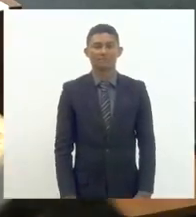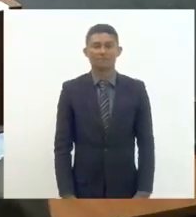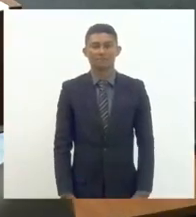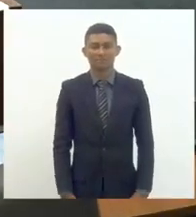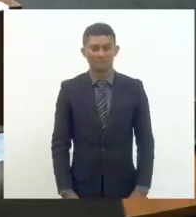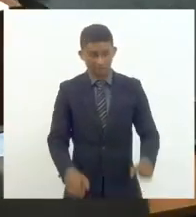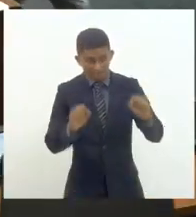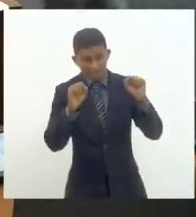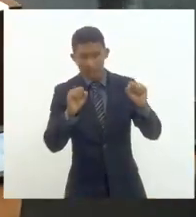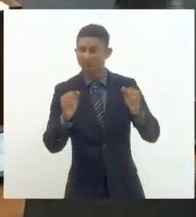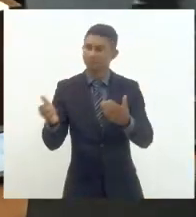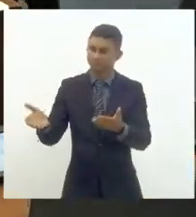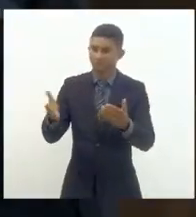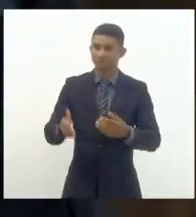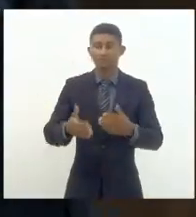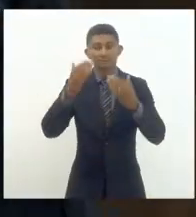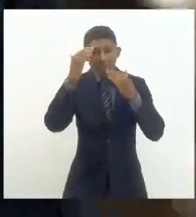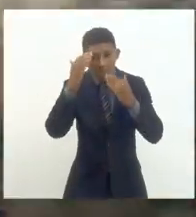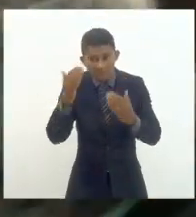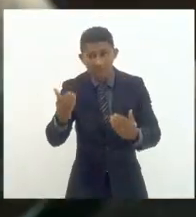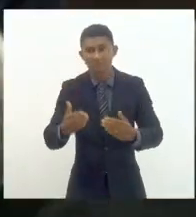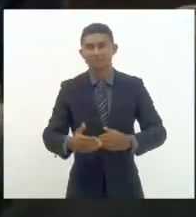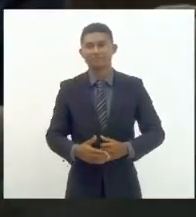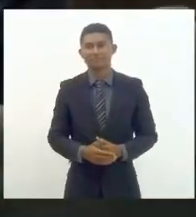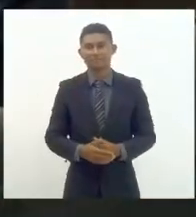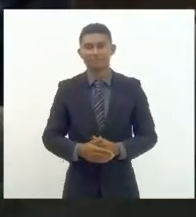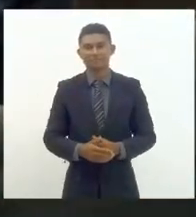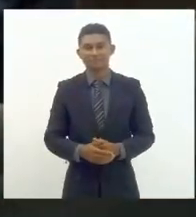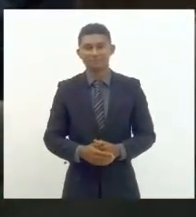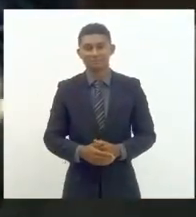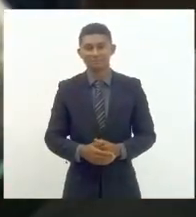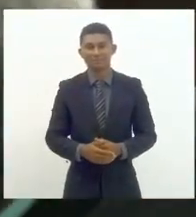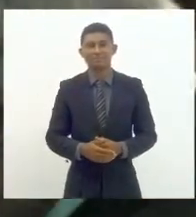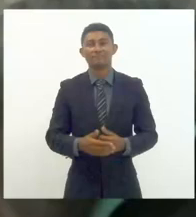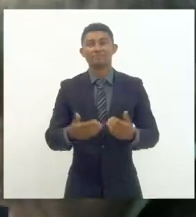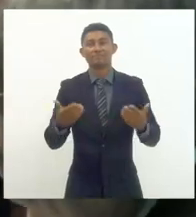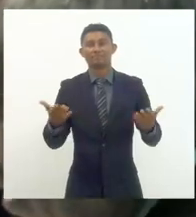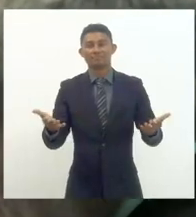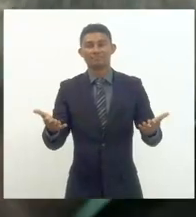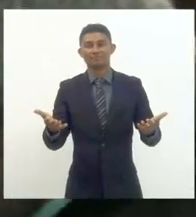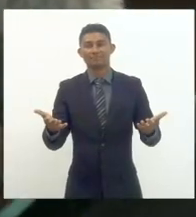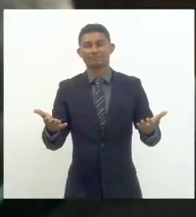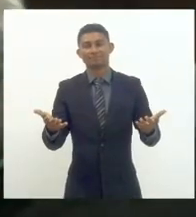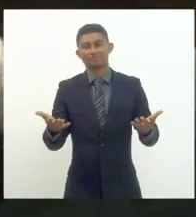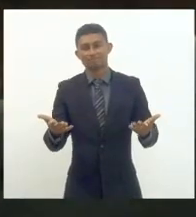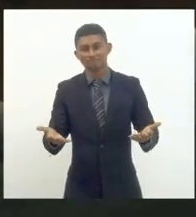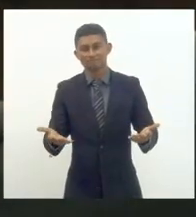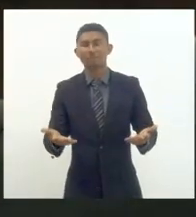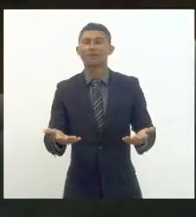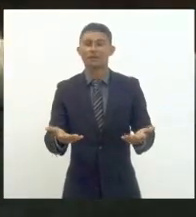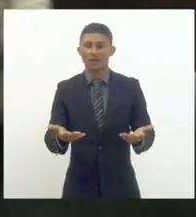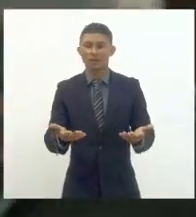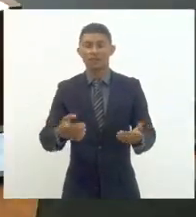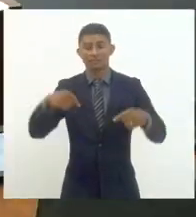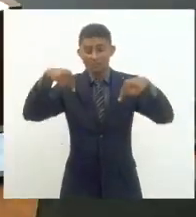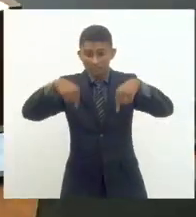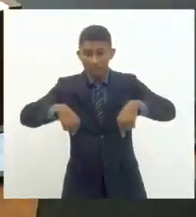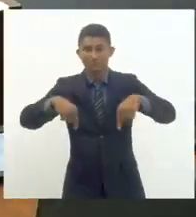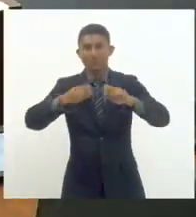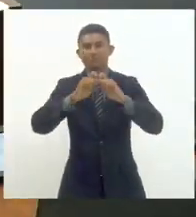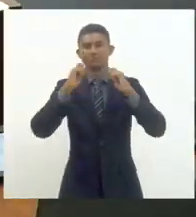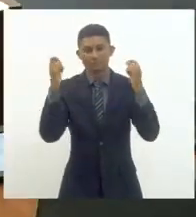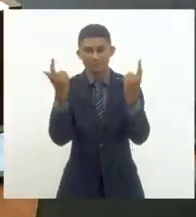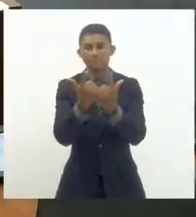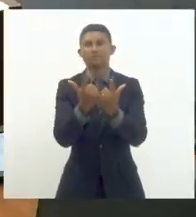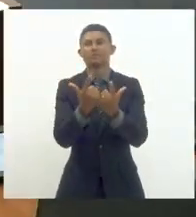Pode ir, presidente. Por favor. Obrigado, presidente. Dizer que esse gesto simbólico dessa casa é